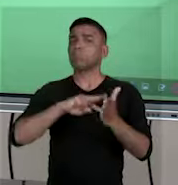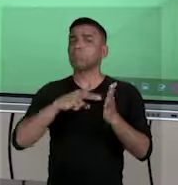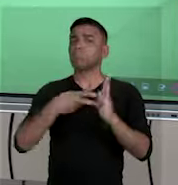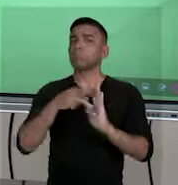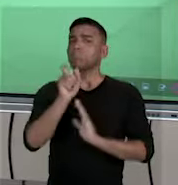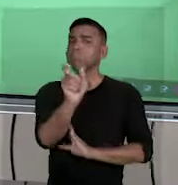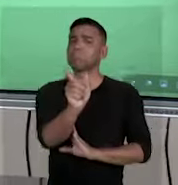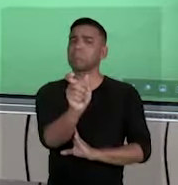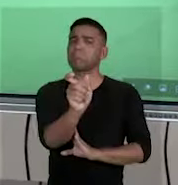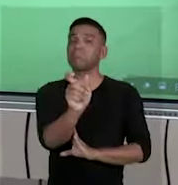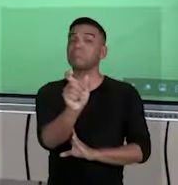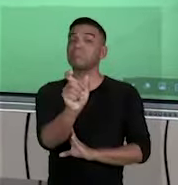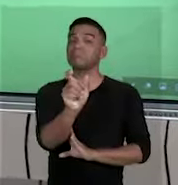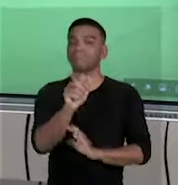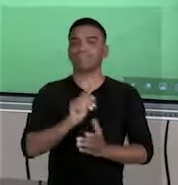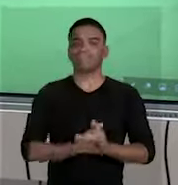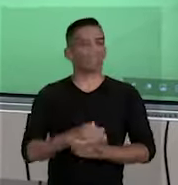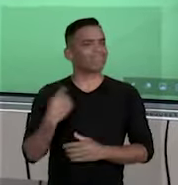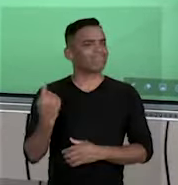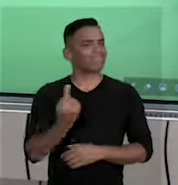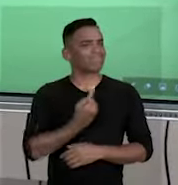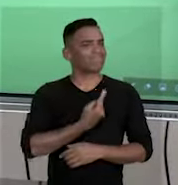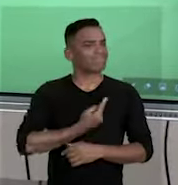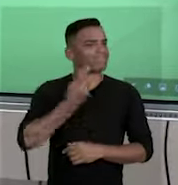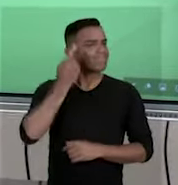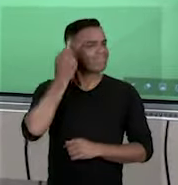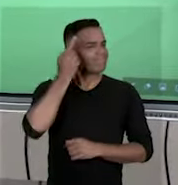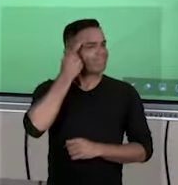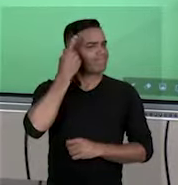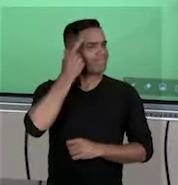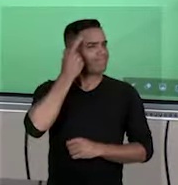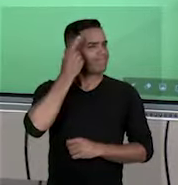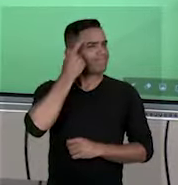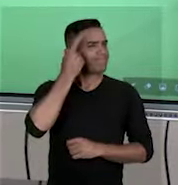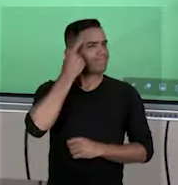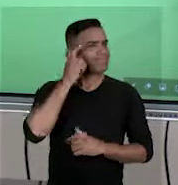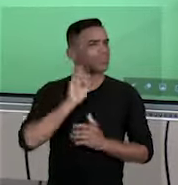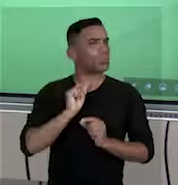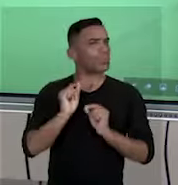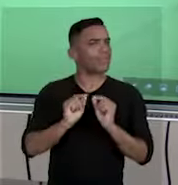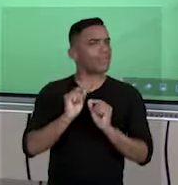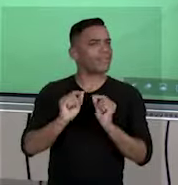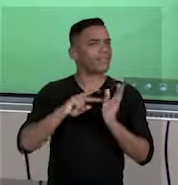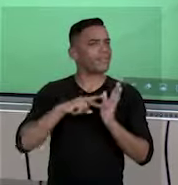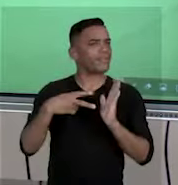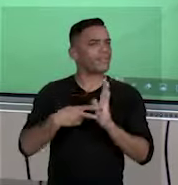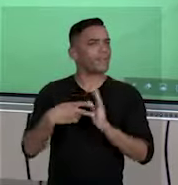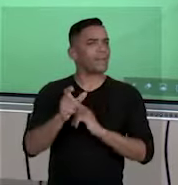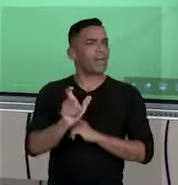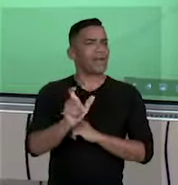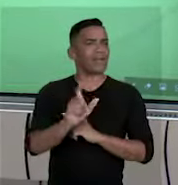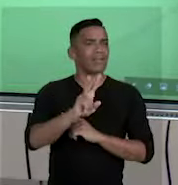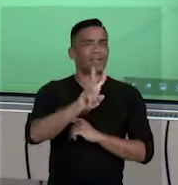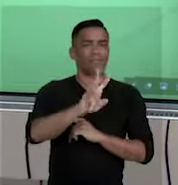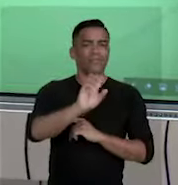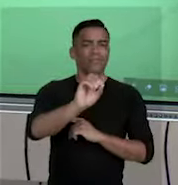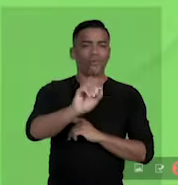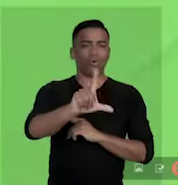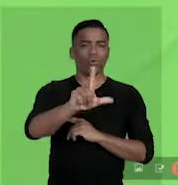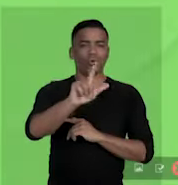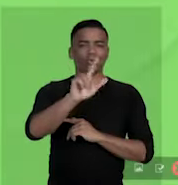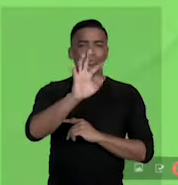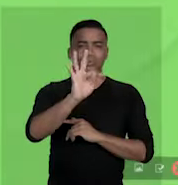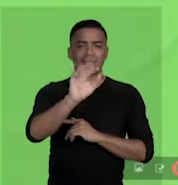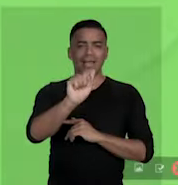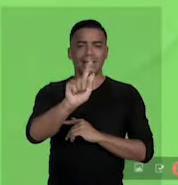não, vamos pensar aqui o que é essa voltagem, o que são volts. Nós temos o que a gente chama de